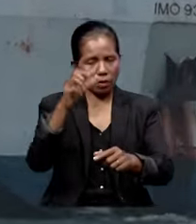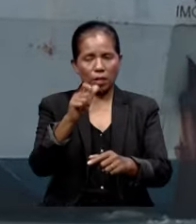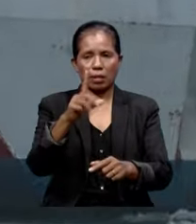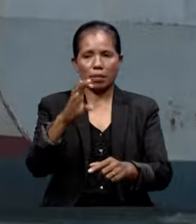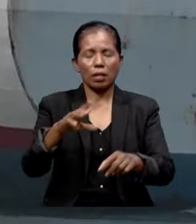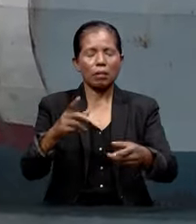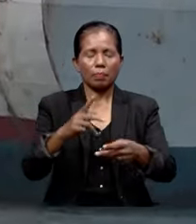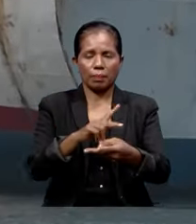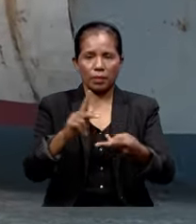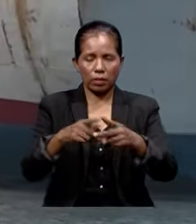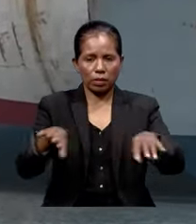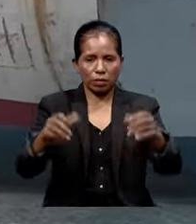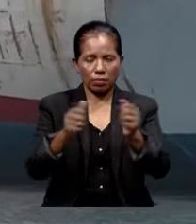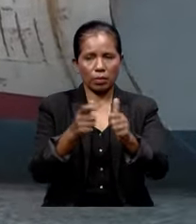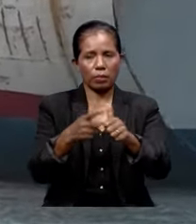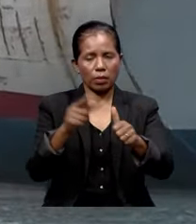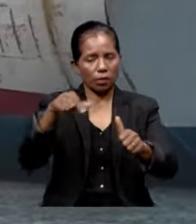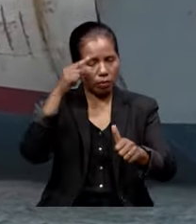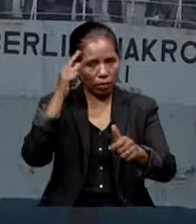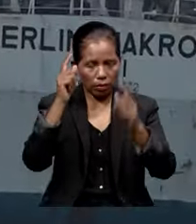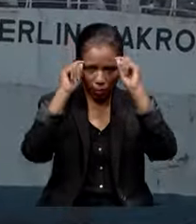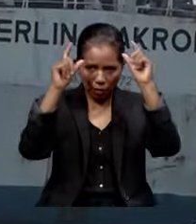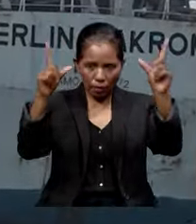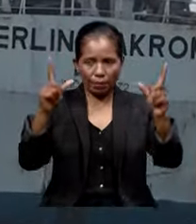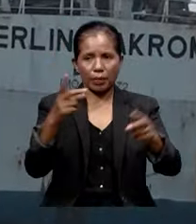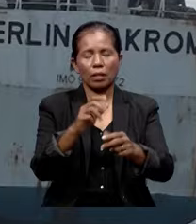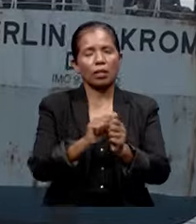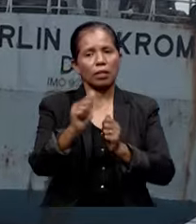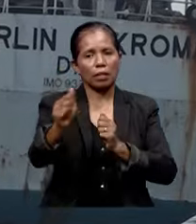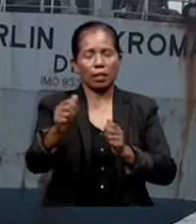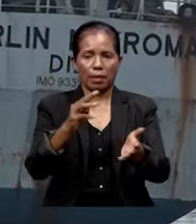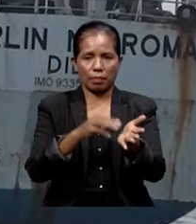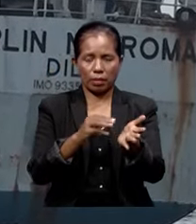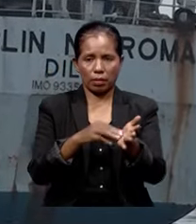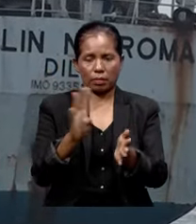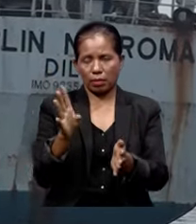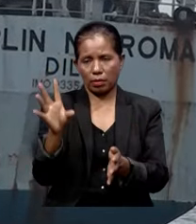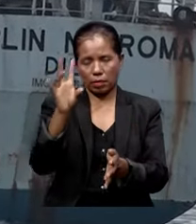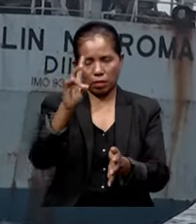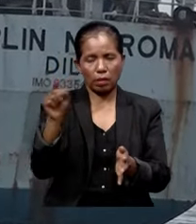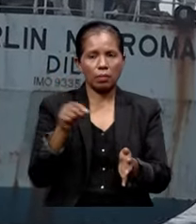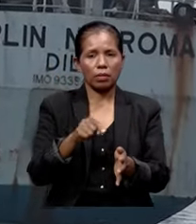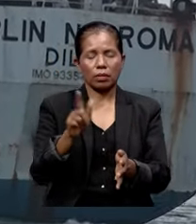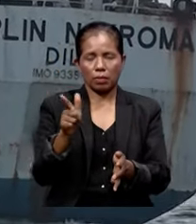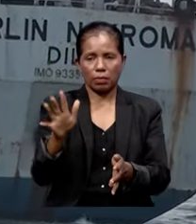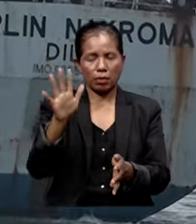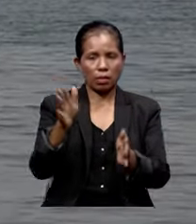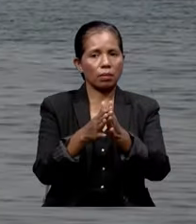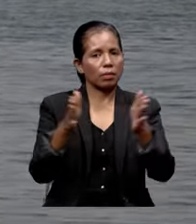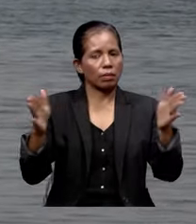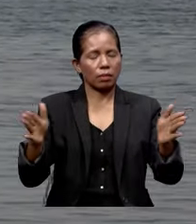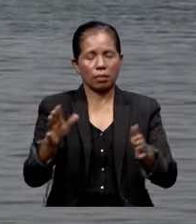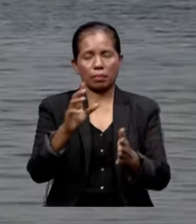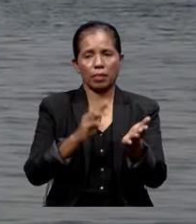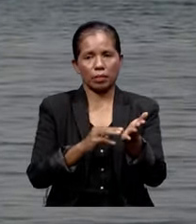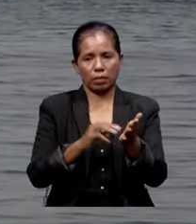de cooperação da ULU com o governo Timor-Leste. Ro Berlin na Roma nia naruk metro hat nulu resin hitu pontu rua nulu resin lima o luang metro sa nulu resin